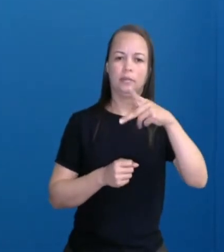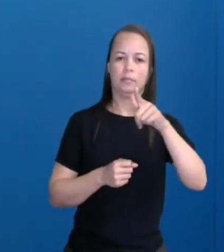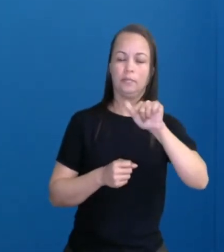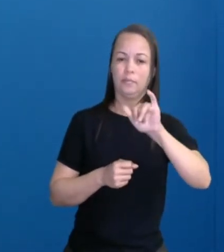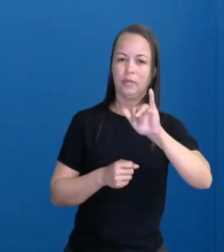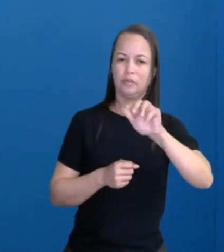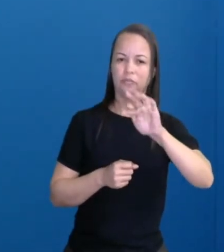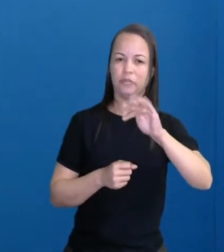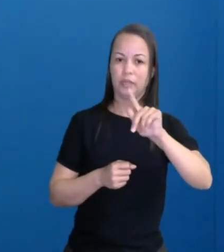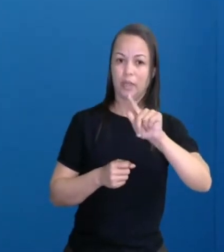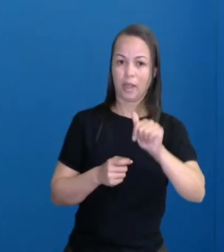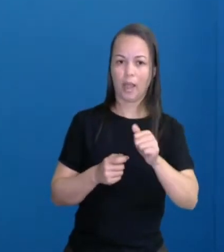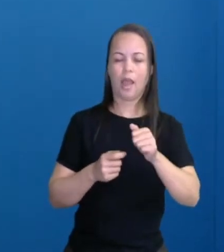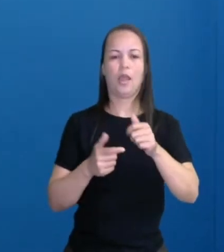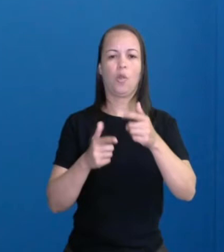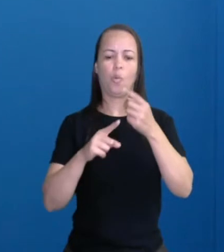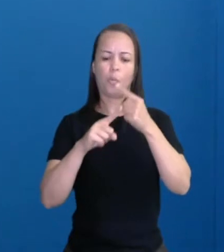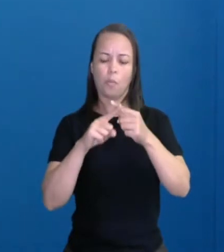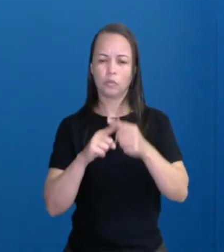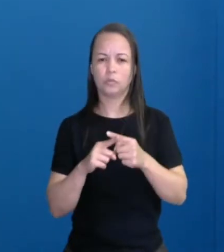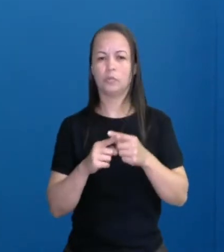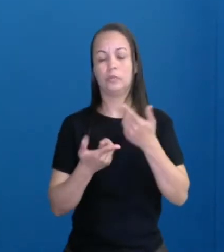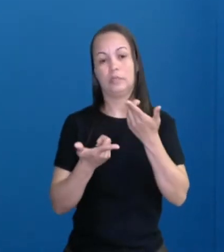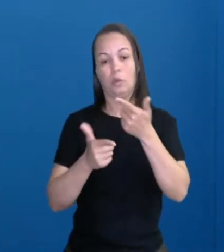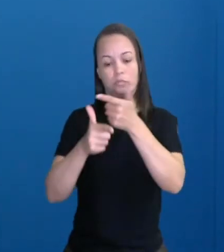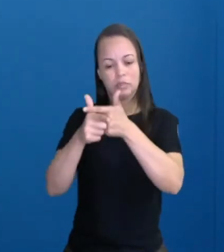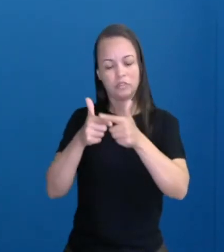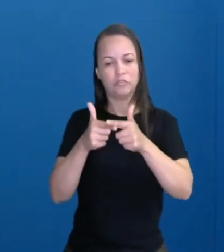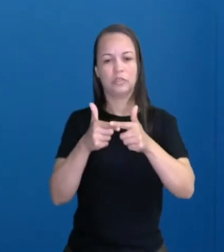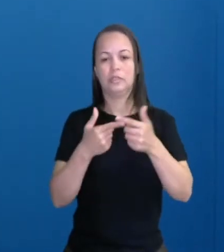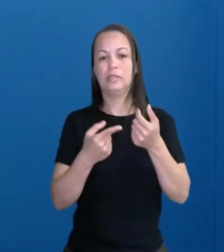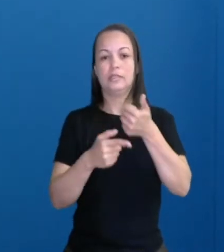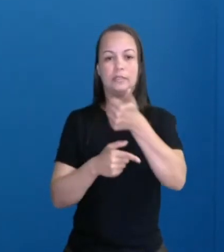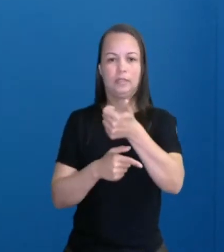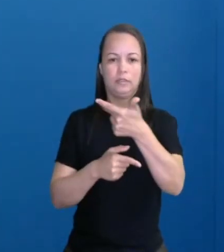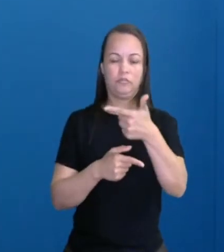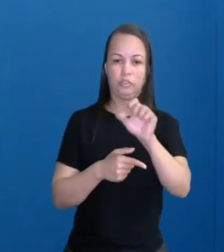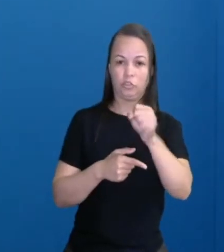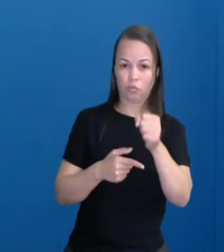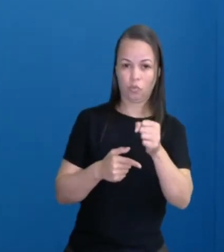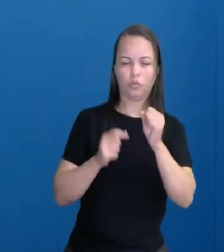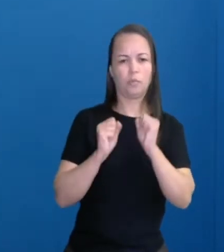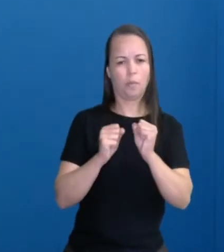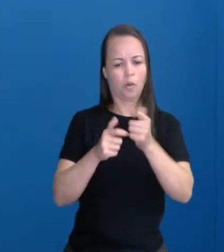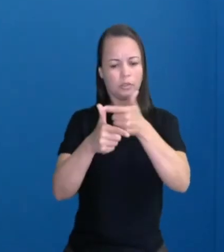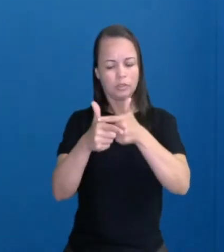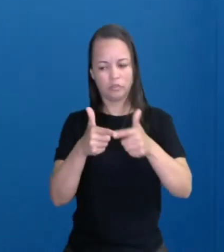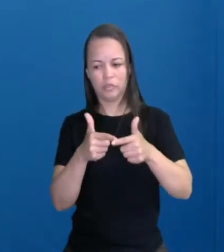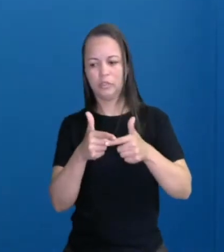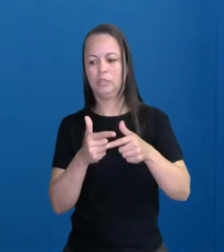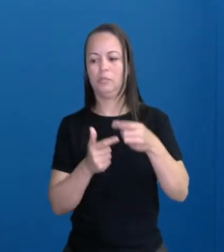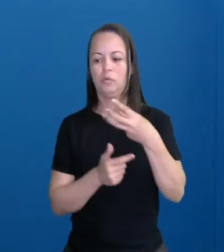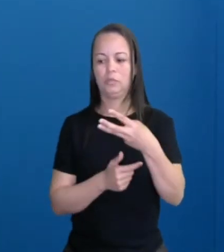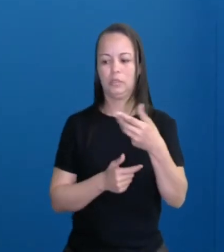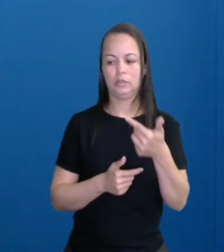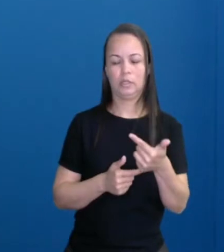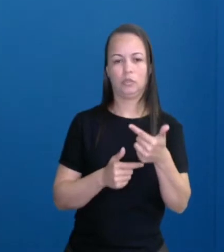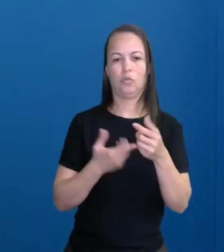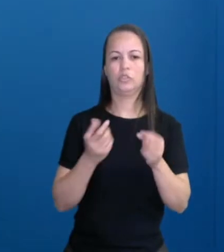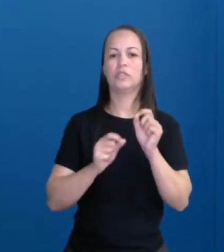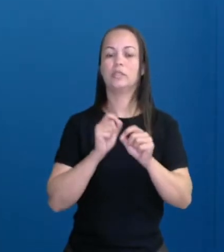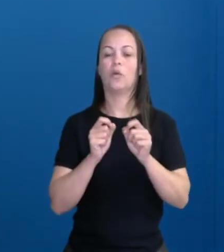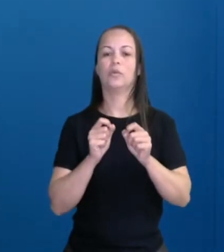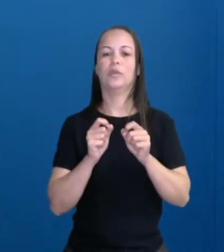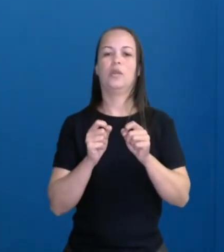seja, 128 dá para dividir por 32. E 128 dividido por 32 dá exatamente